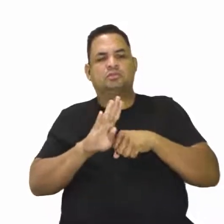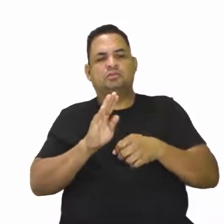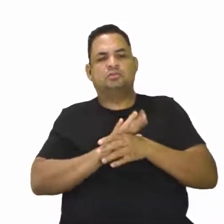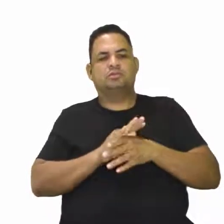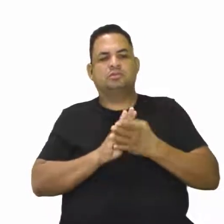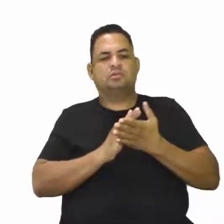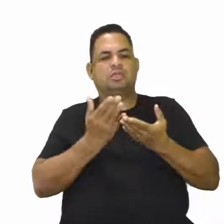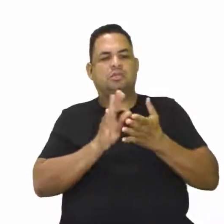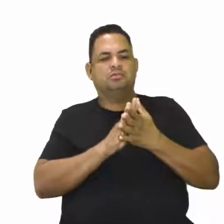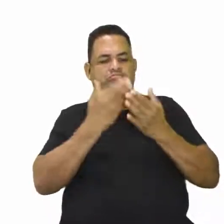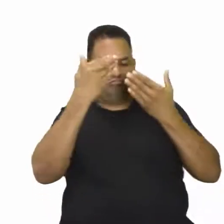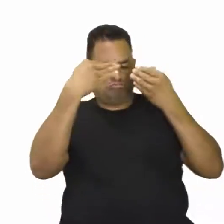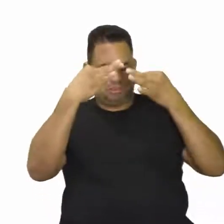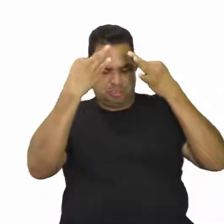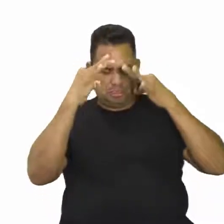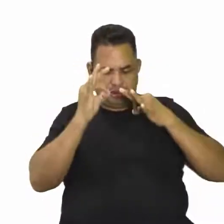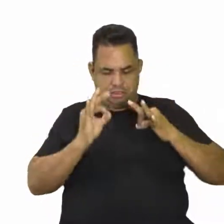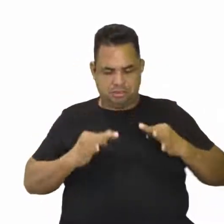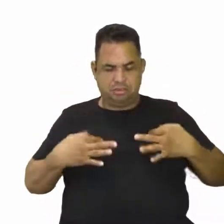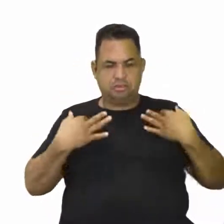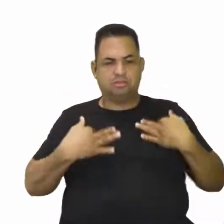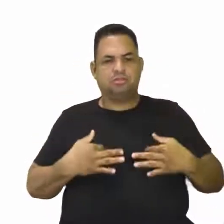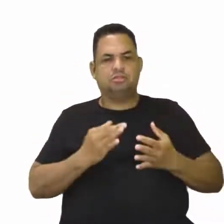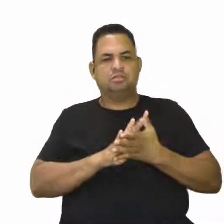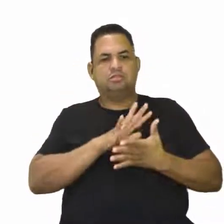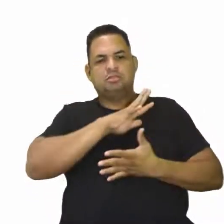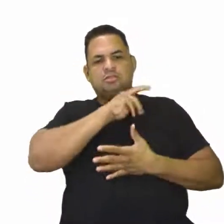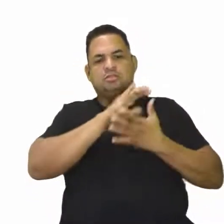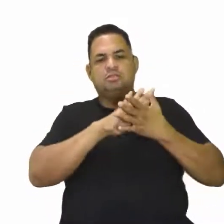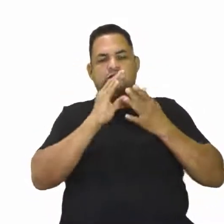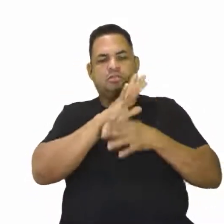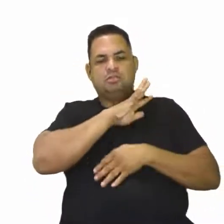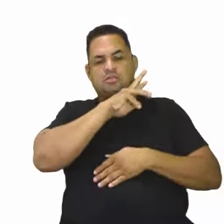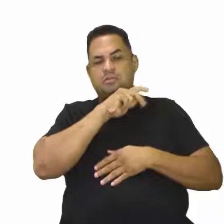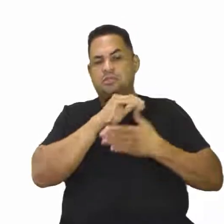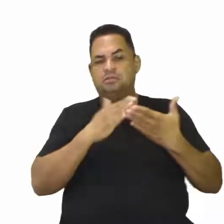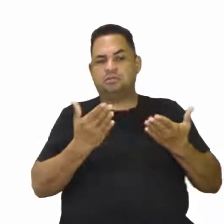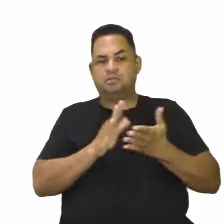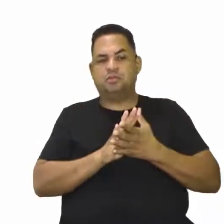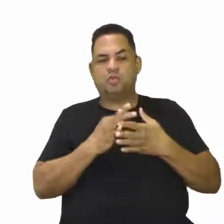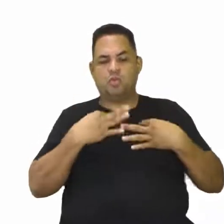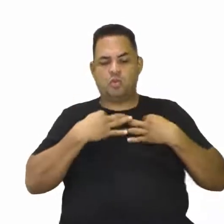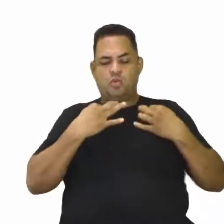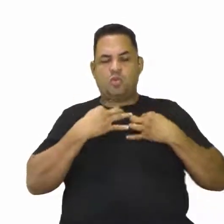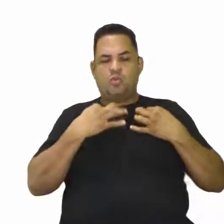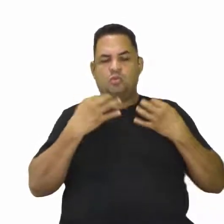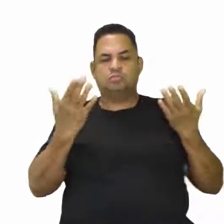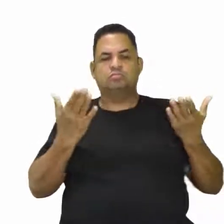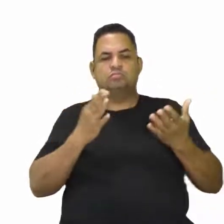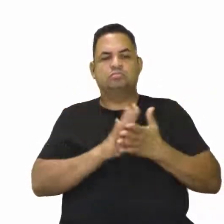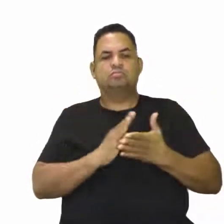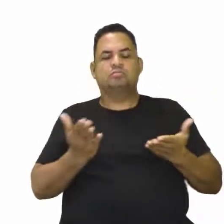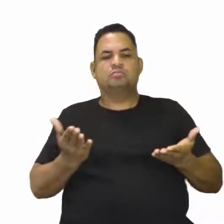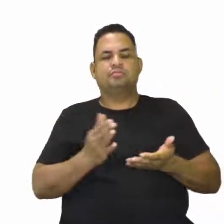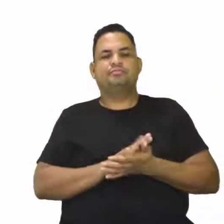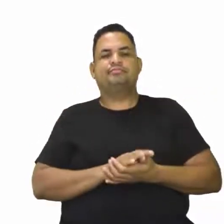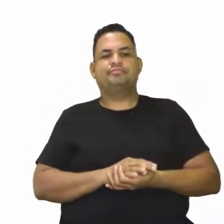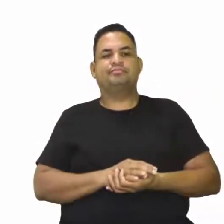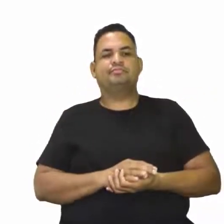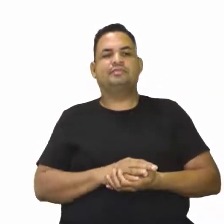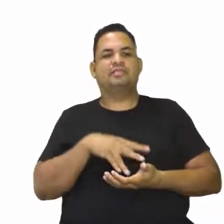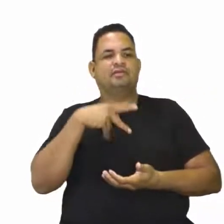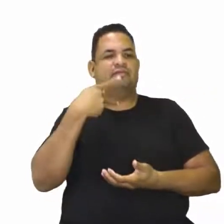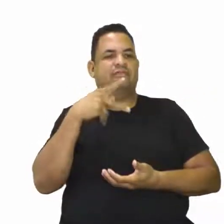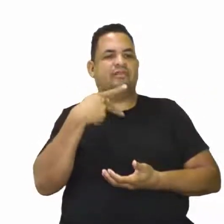descrição física, descrição de animais ou peças do vestuário. Claro e evidentemente que ele